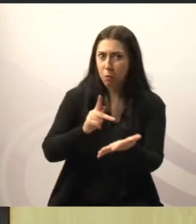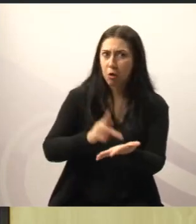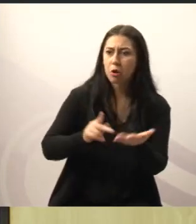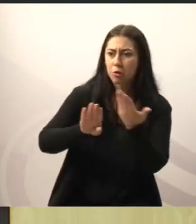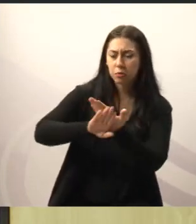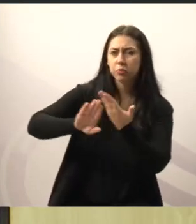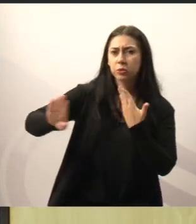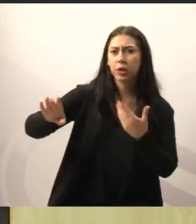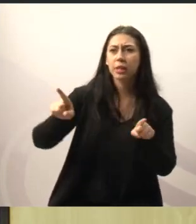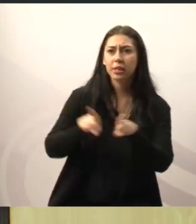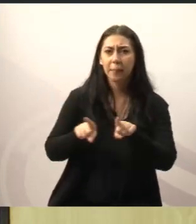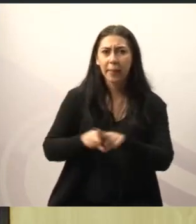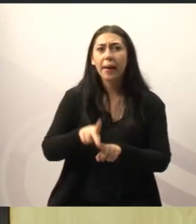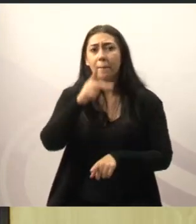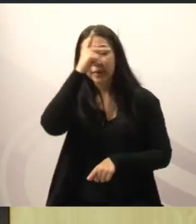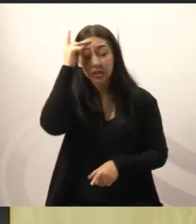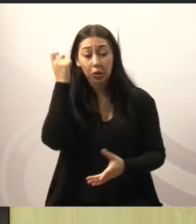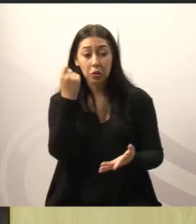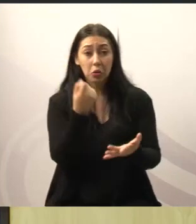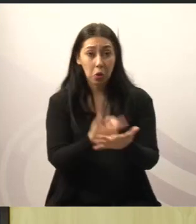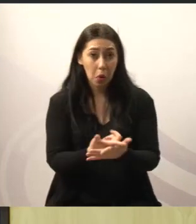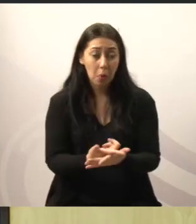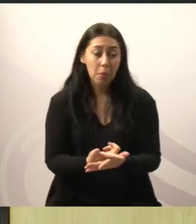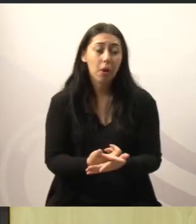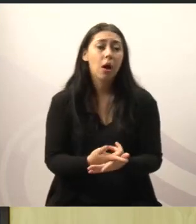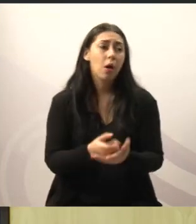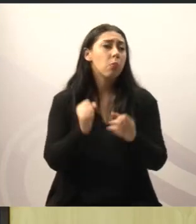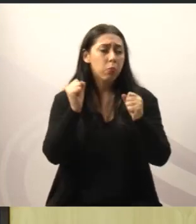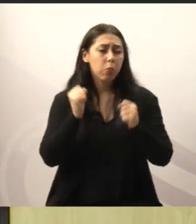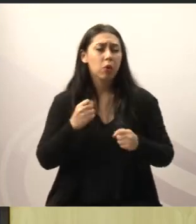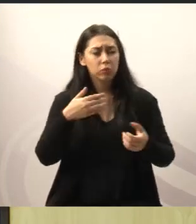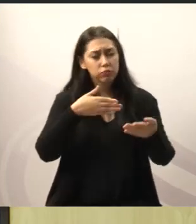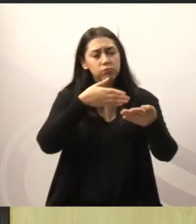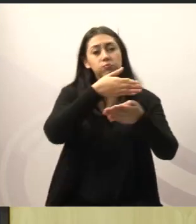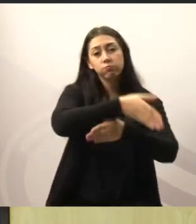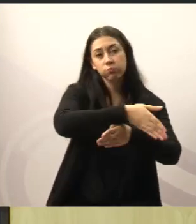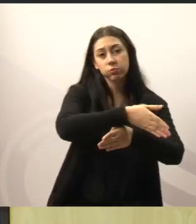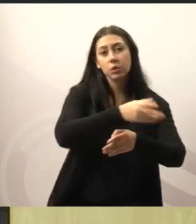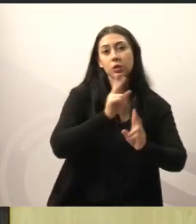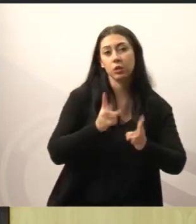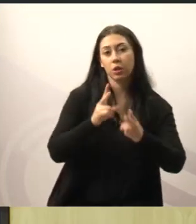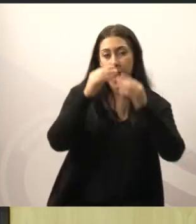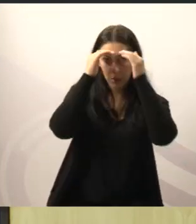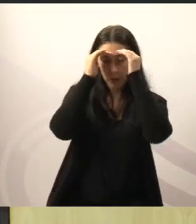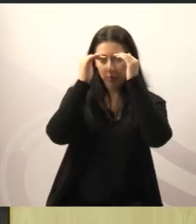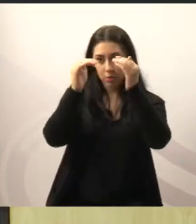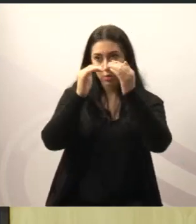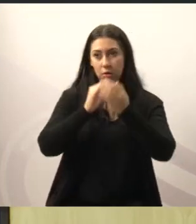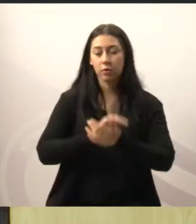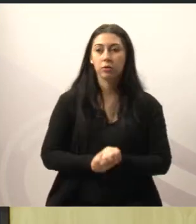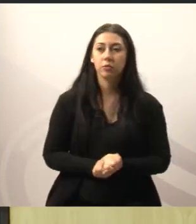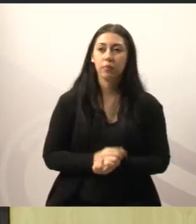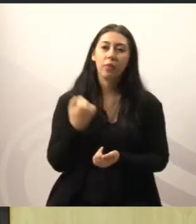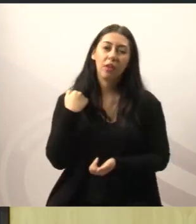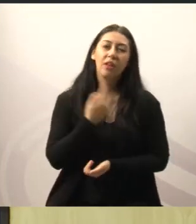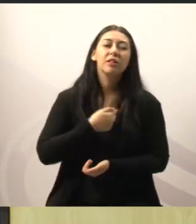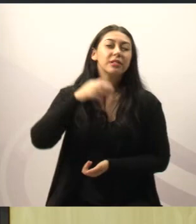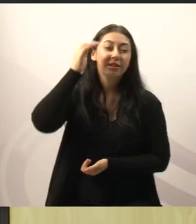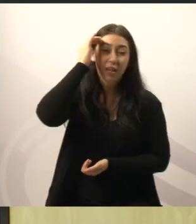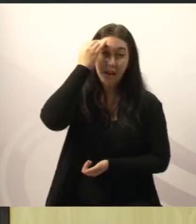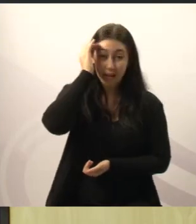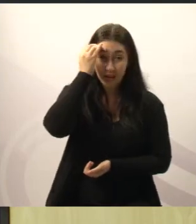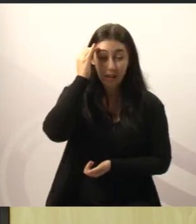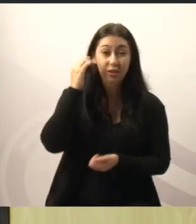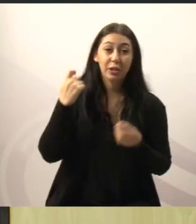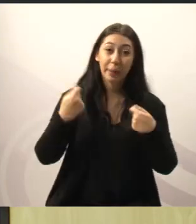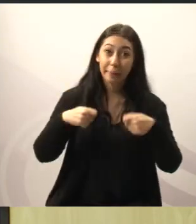proximidade, o cliente é amigo e pode ouvir. Isso será uma economia para a rede pública em publicidade. Temos a ciência de que a necessidade